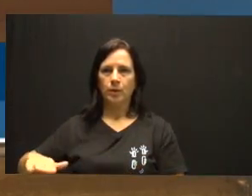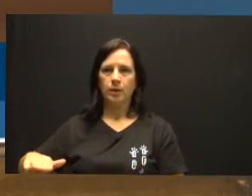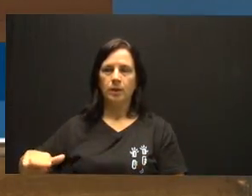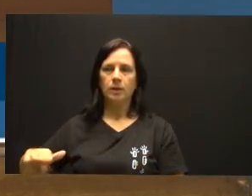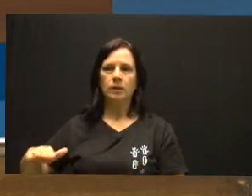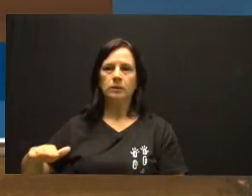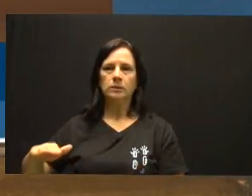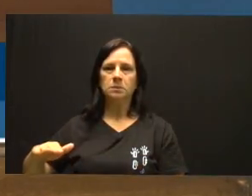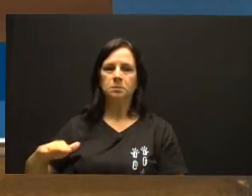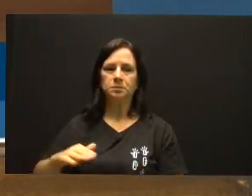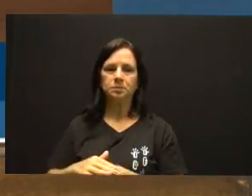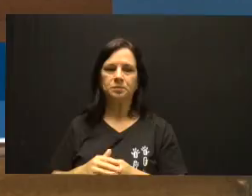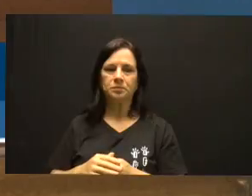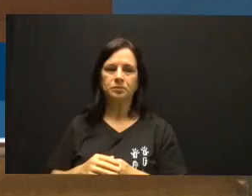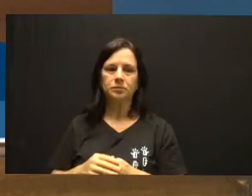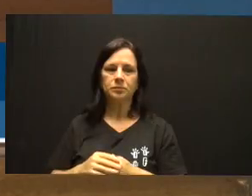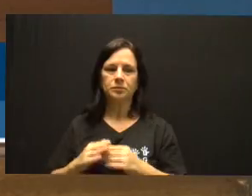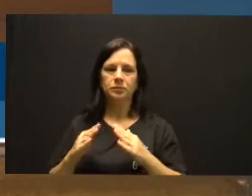casa.